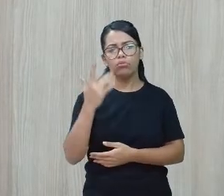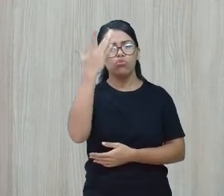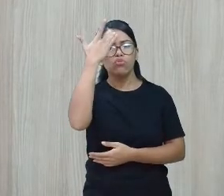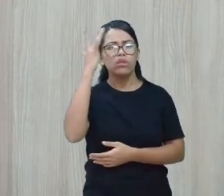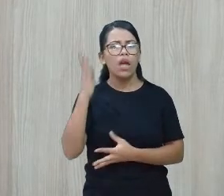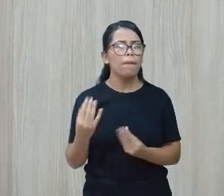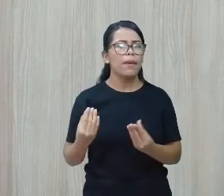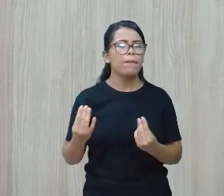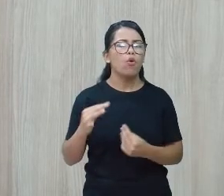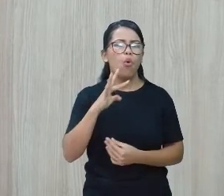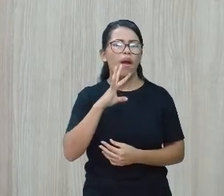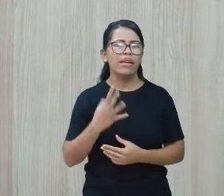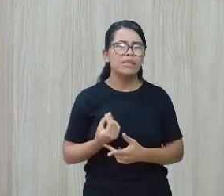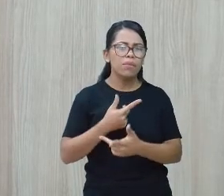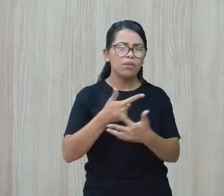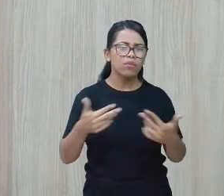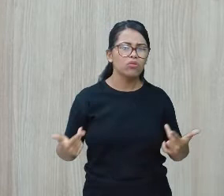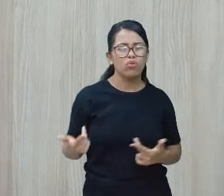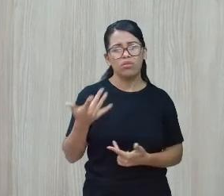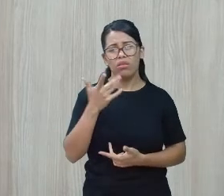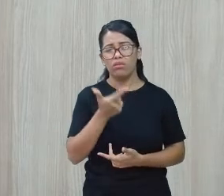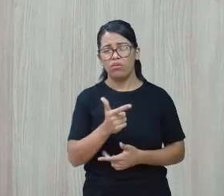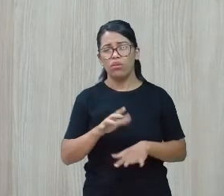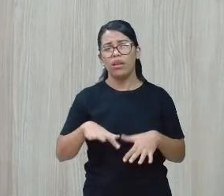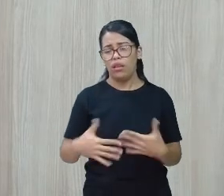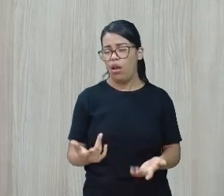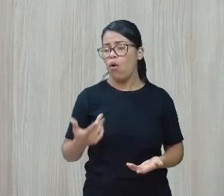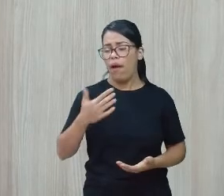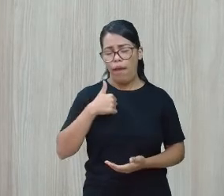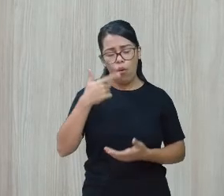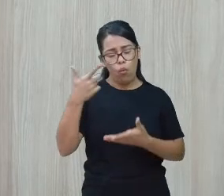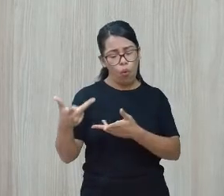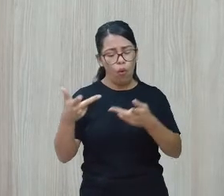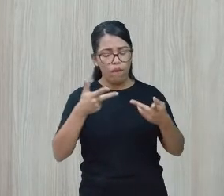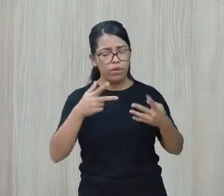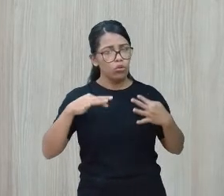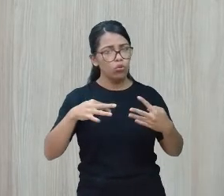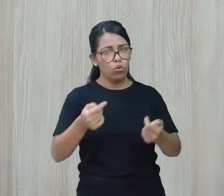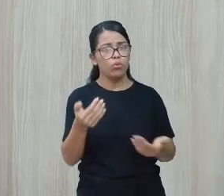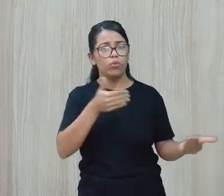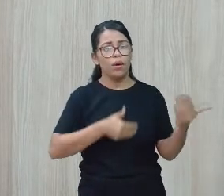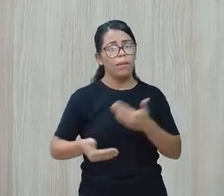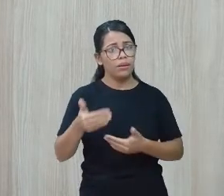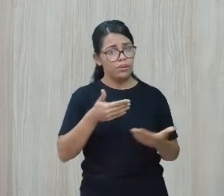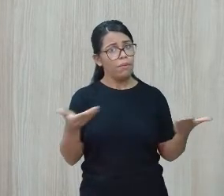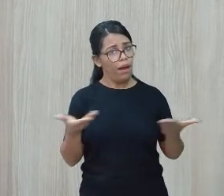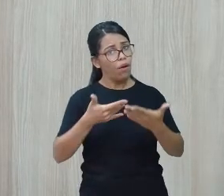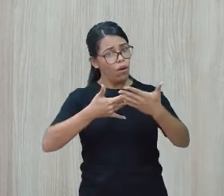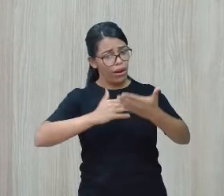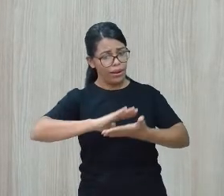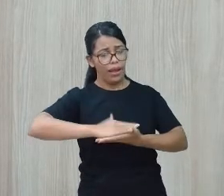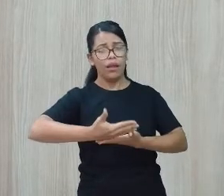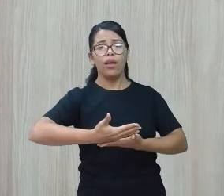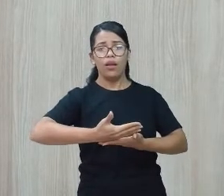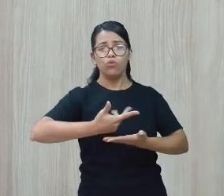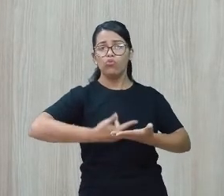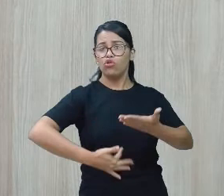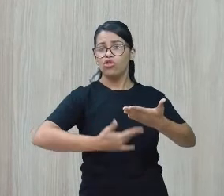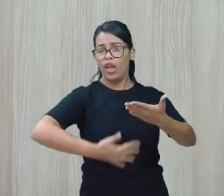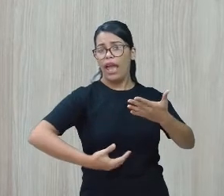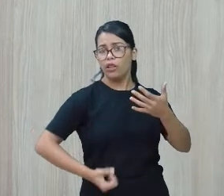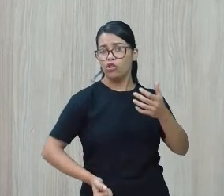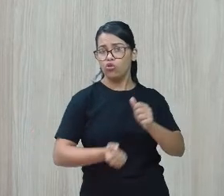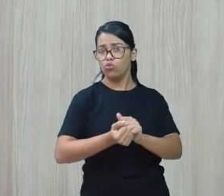já estou convidando vocês a virem participar aqui do chat comigo, pessoal. Mas vamos falar a respeito, né, dessa questão,